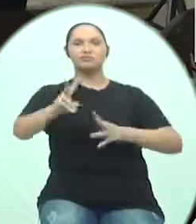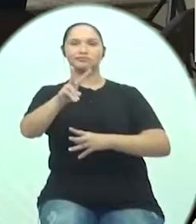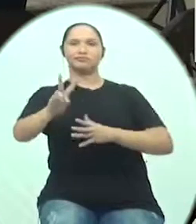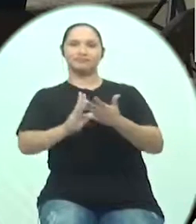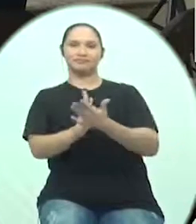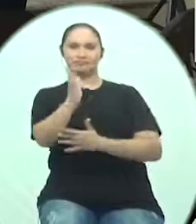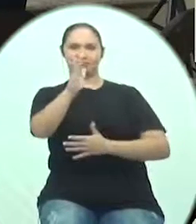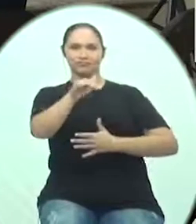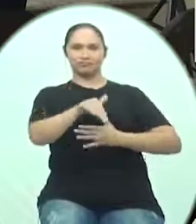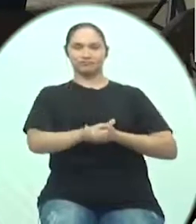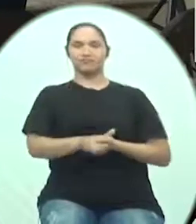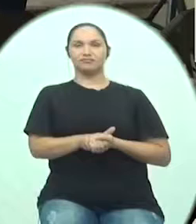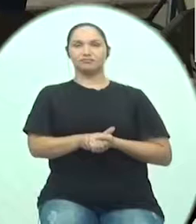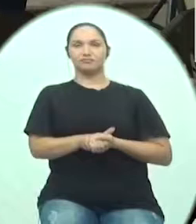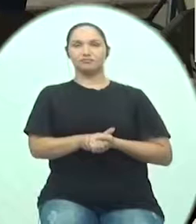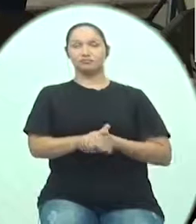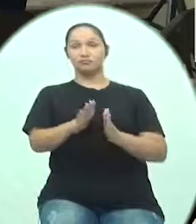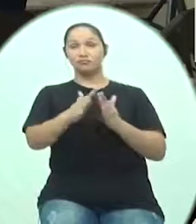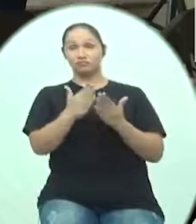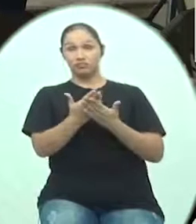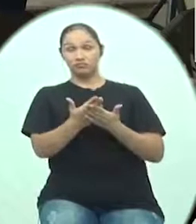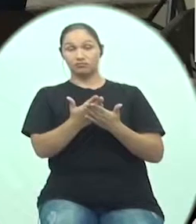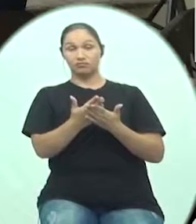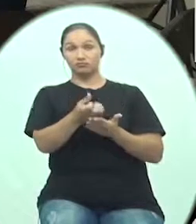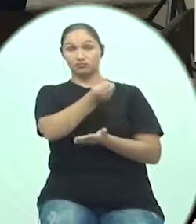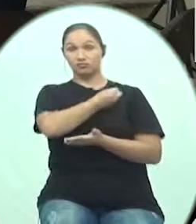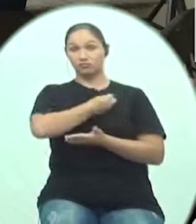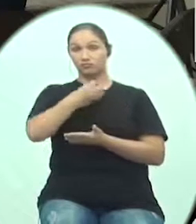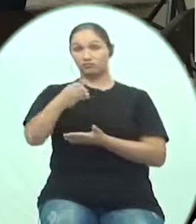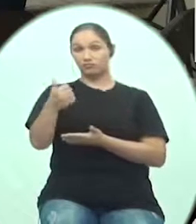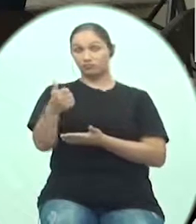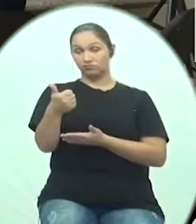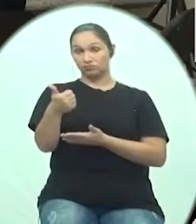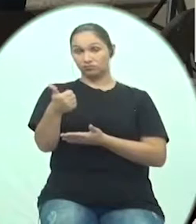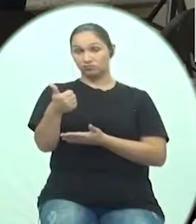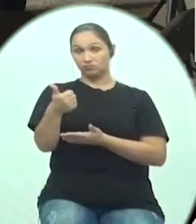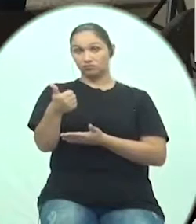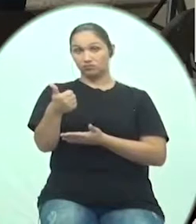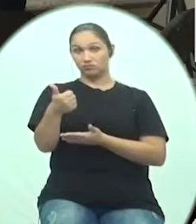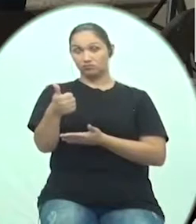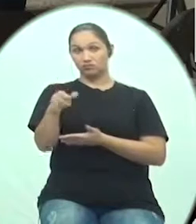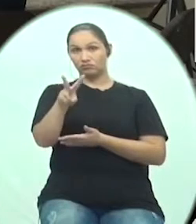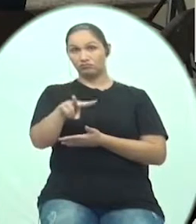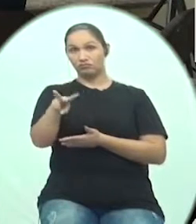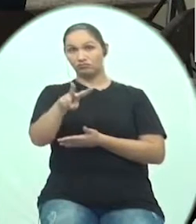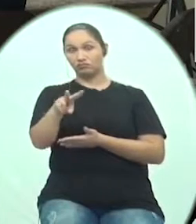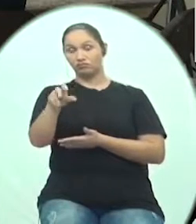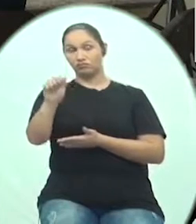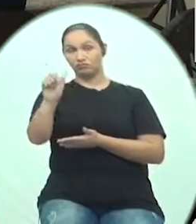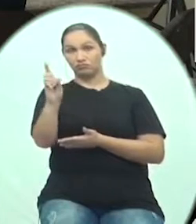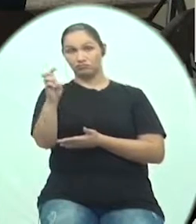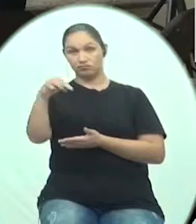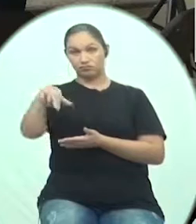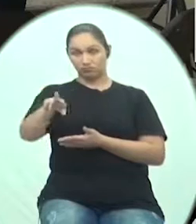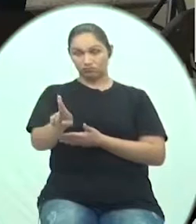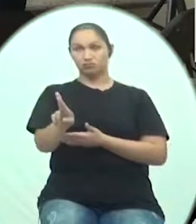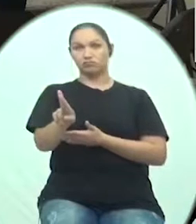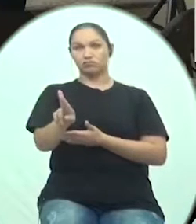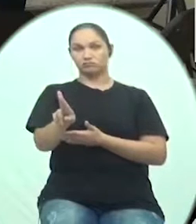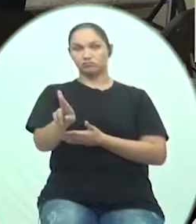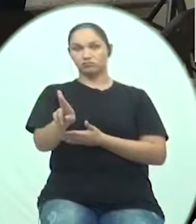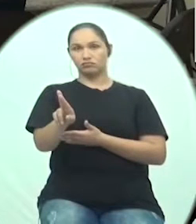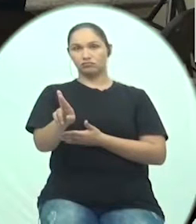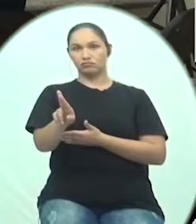aprovado por unanimidade requerimento número 011/2020 autor vereadora Ademir José Honorato